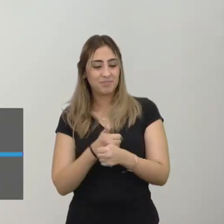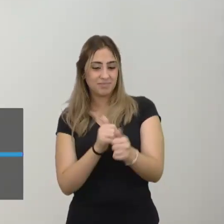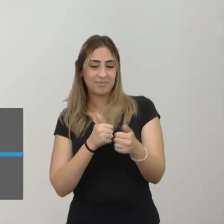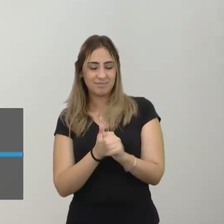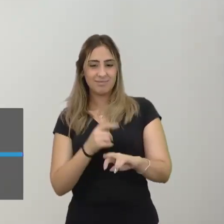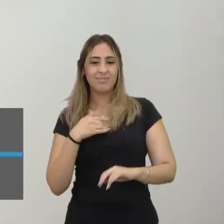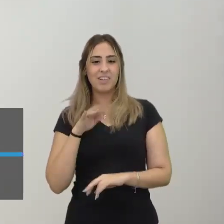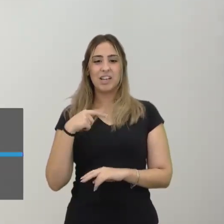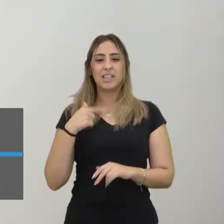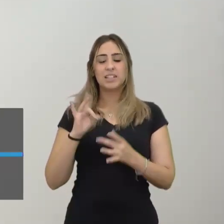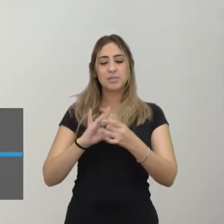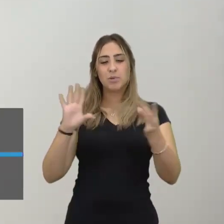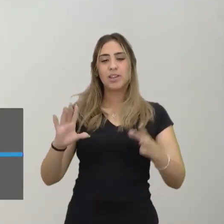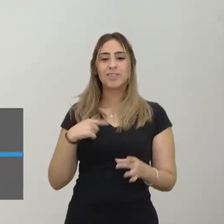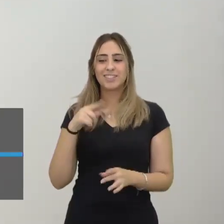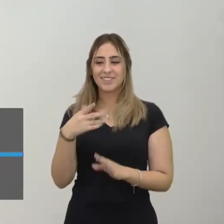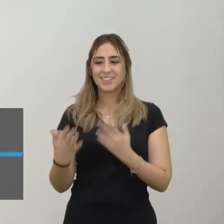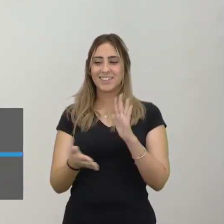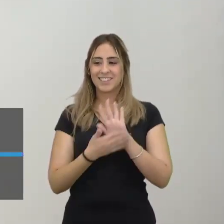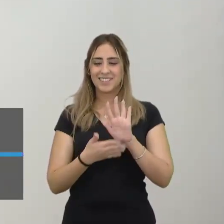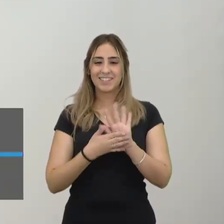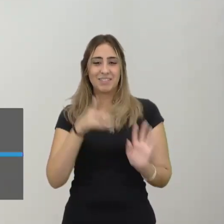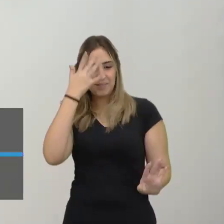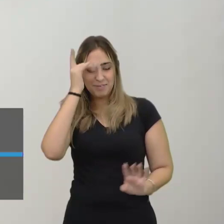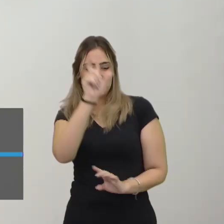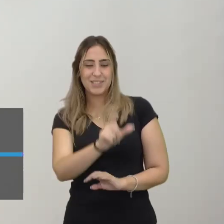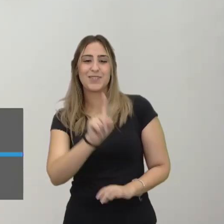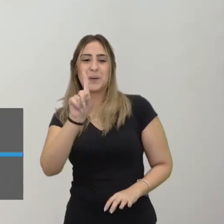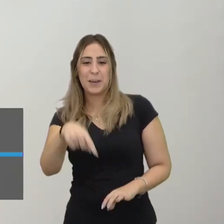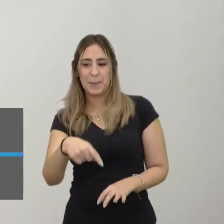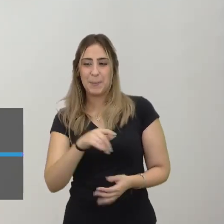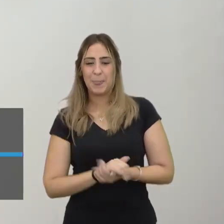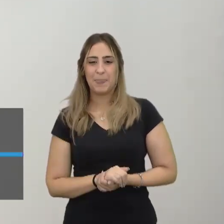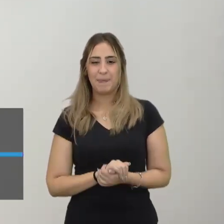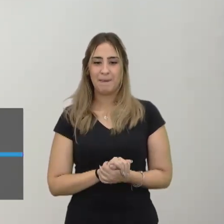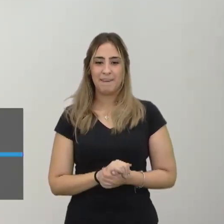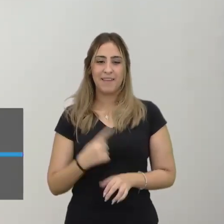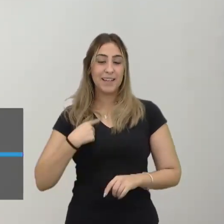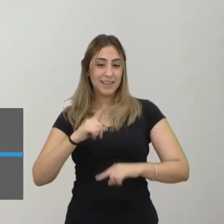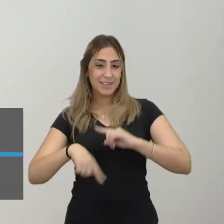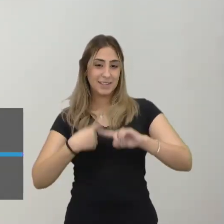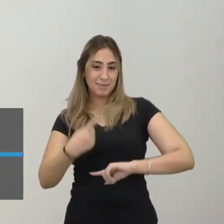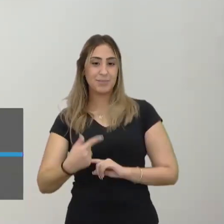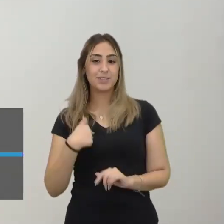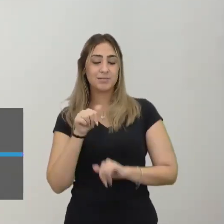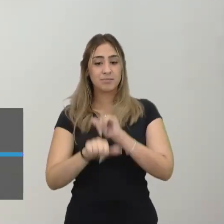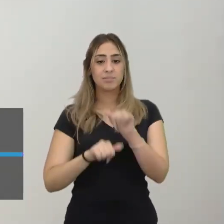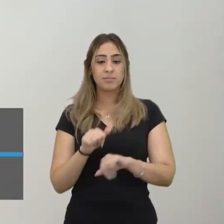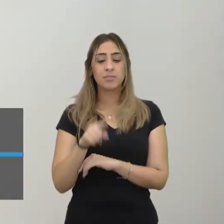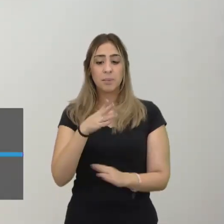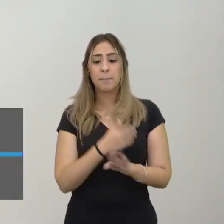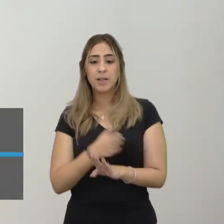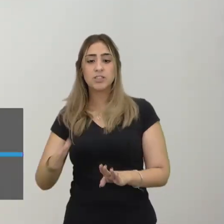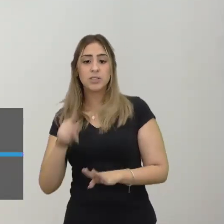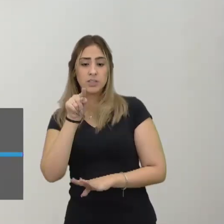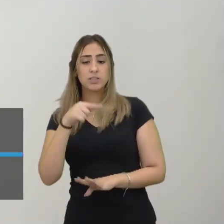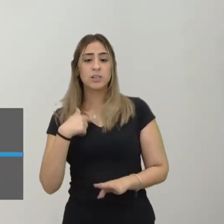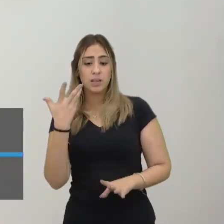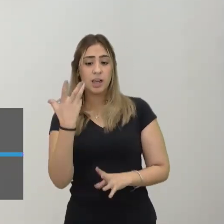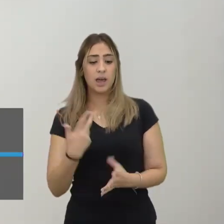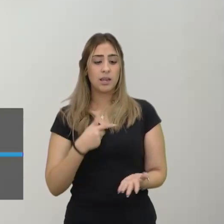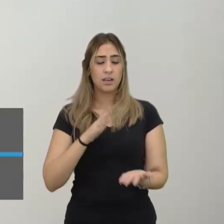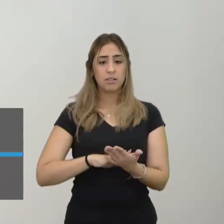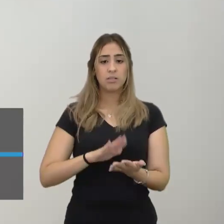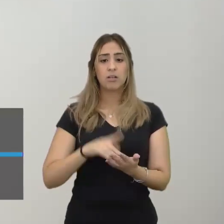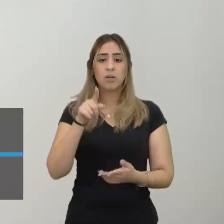intransponível, porque se trata de algo que a pessoa é. Sim. E depois, é a partir disso que eles querem